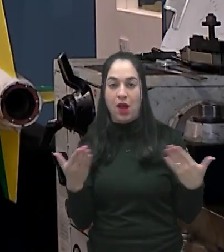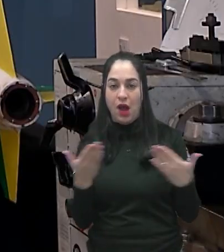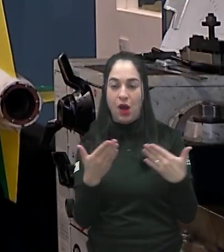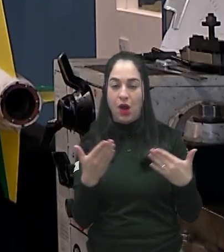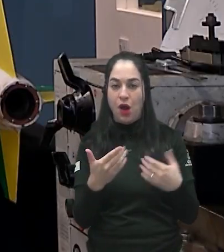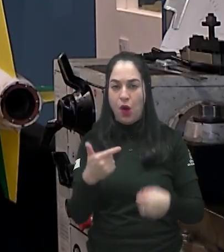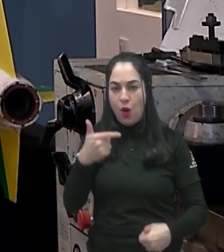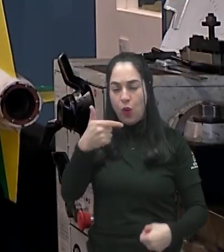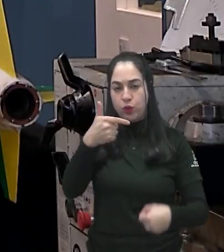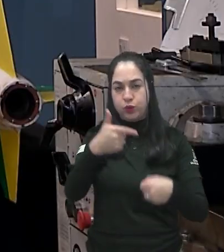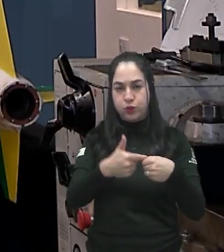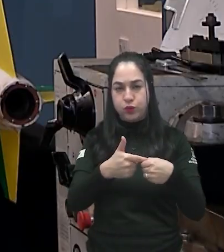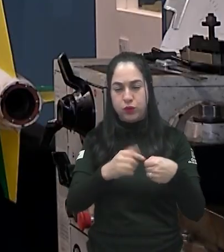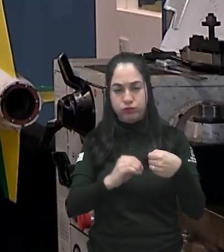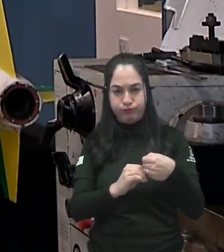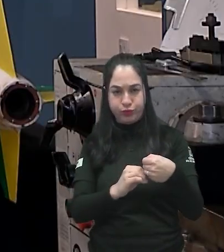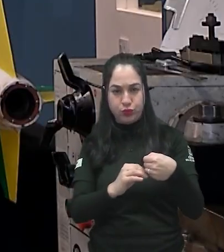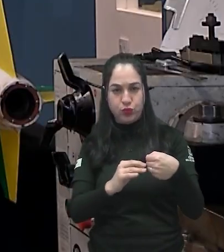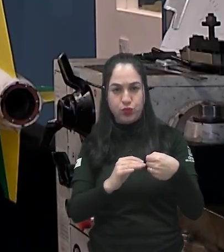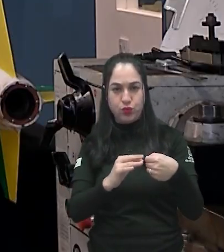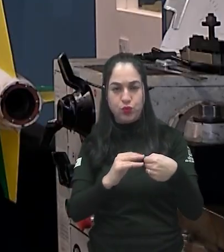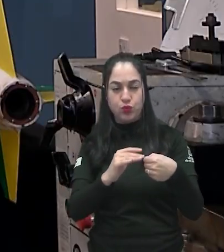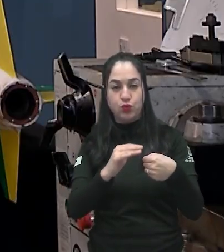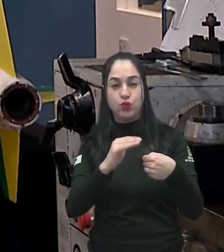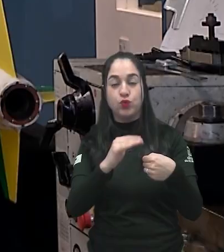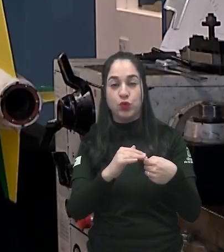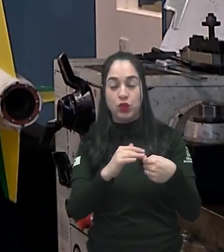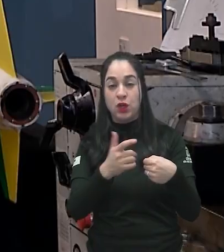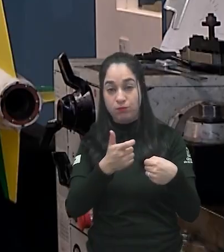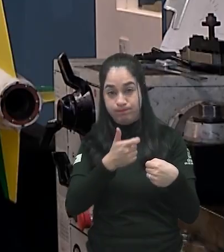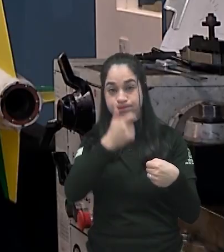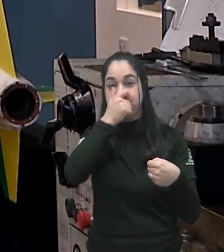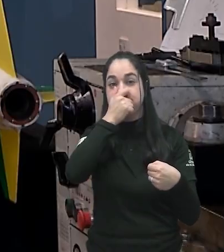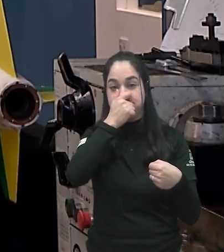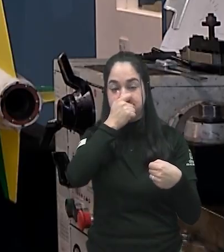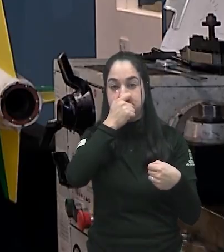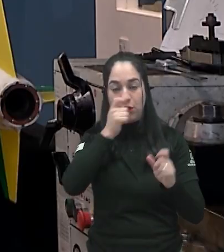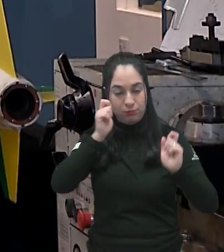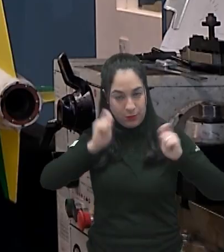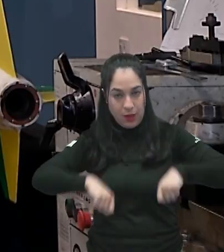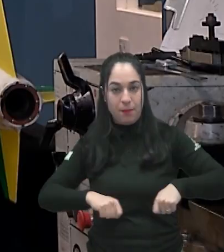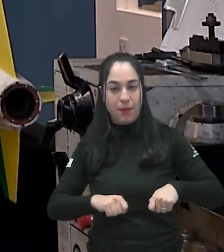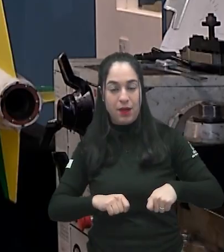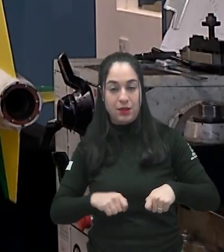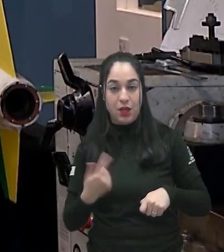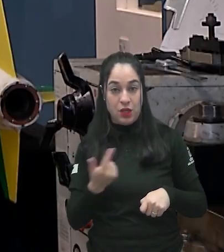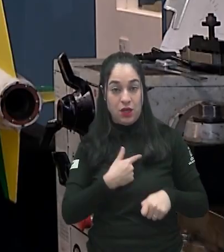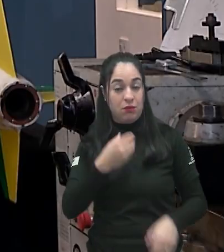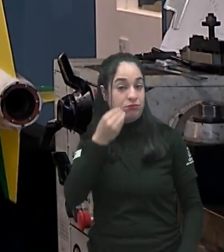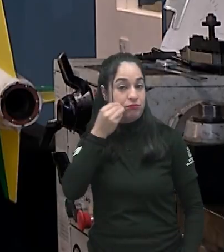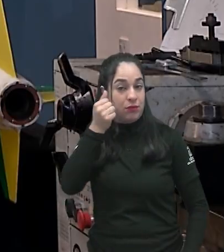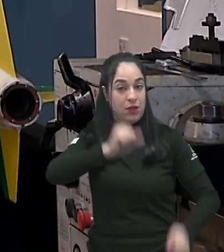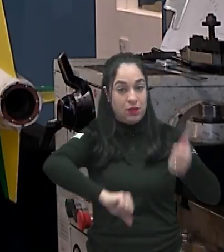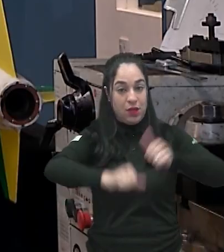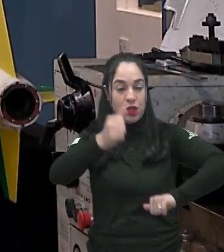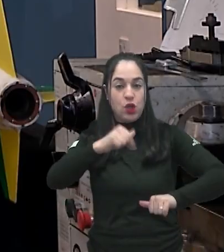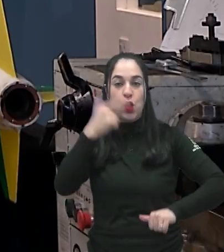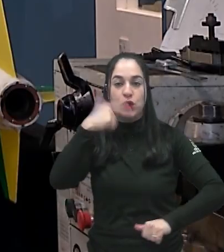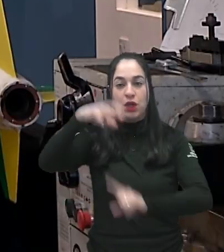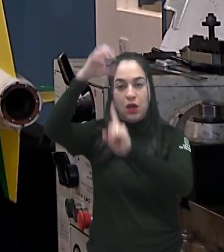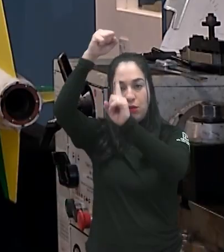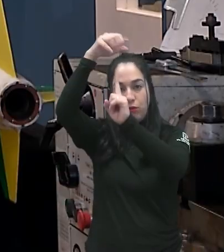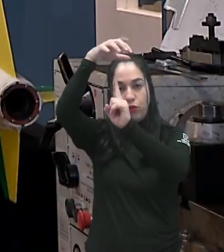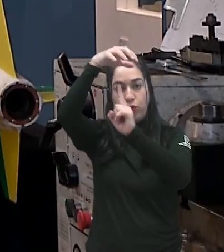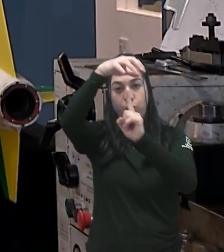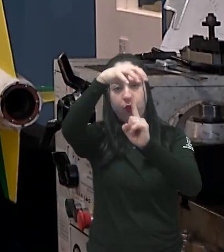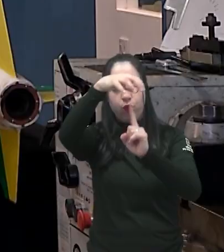FTL, porém com mais apogeu, ele indo totalmente carregado de propelente, indo na sua versão máxima de desempenho e a gente podendo fazer